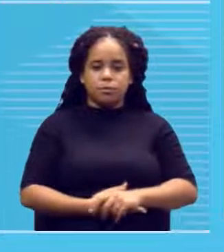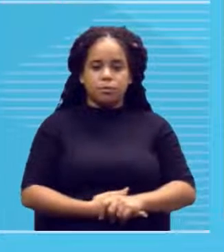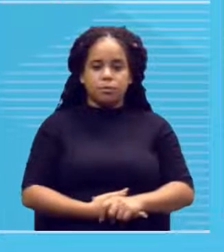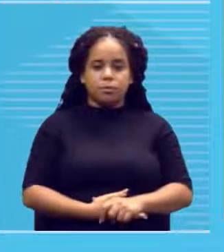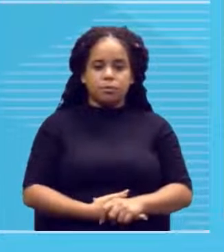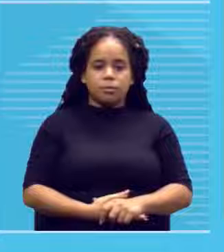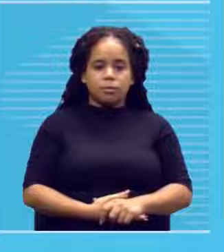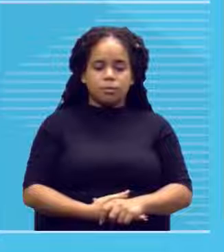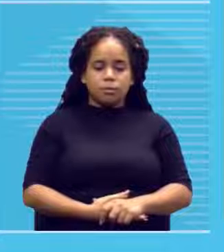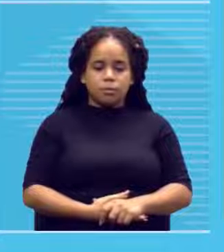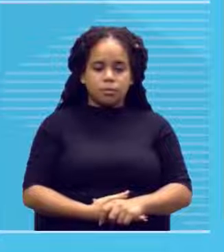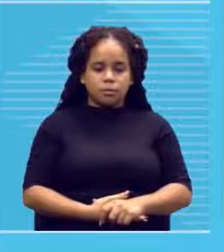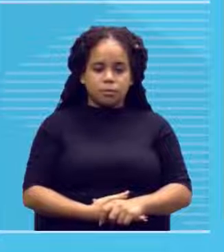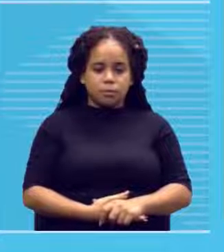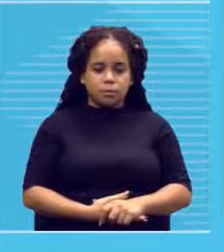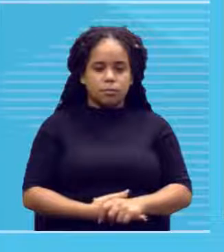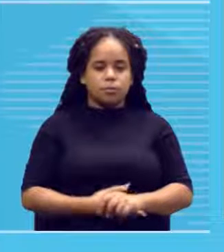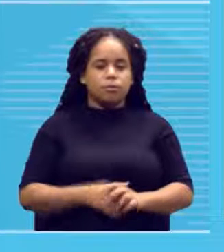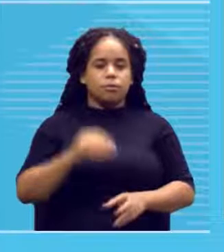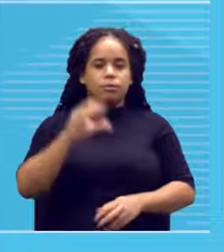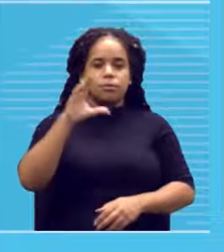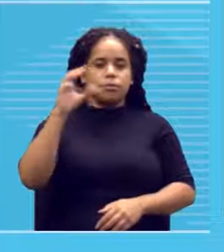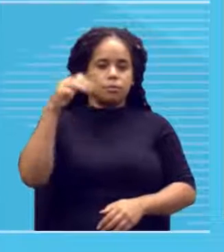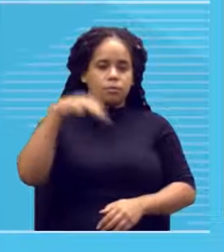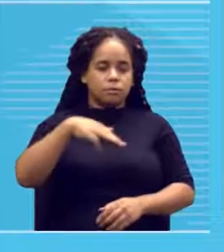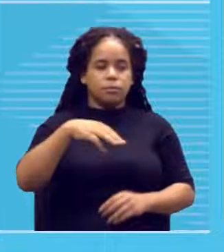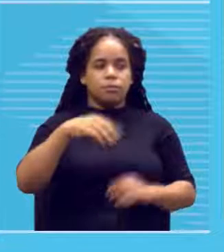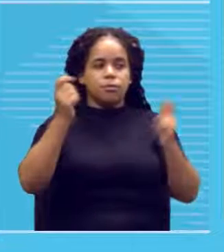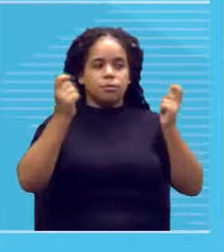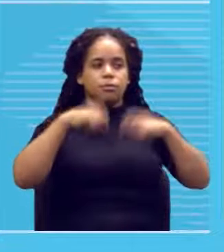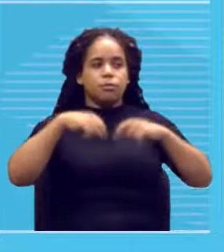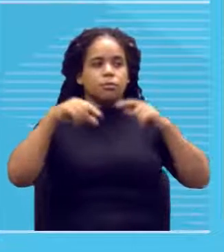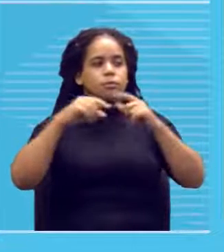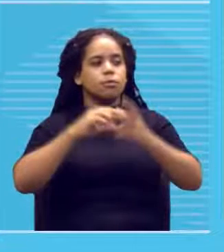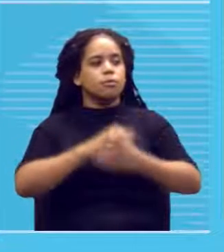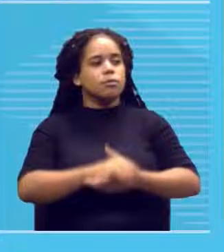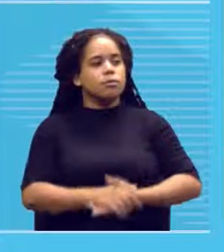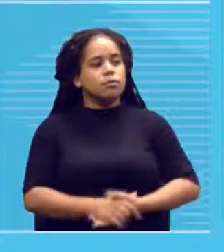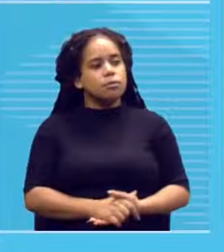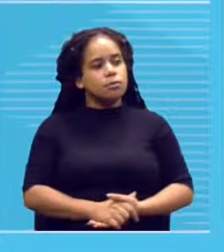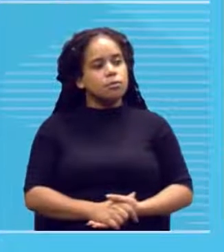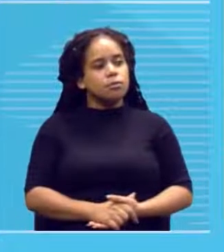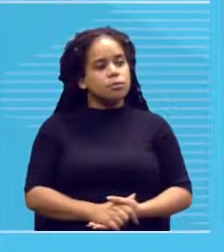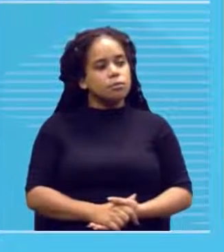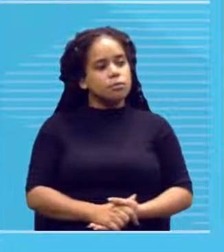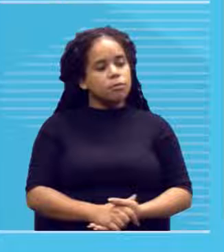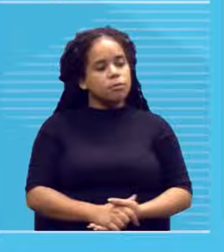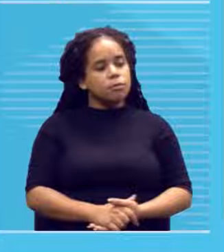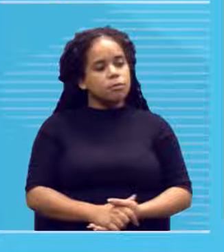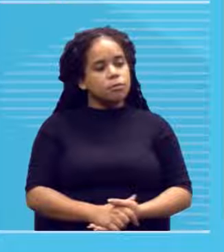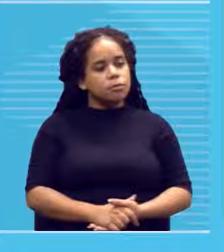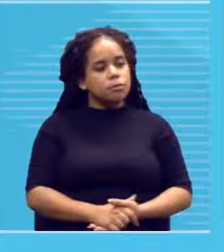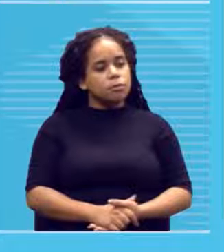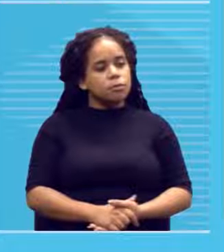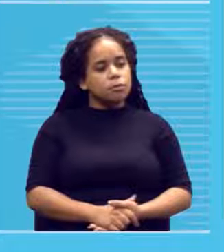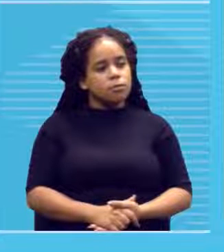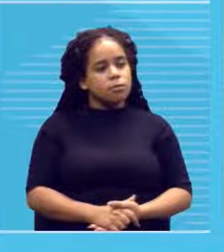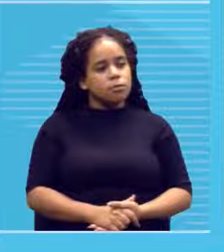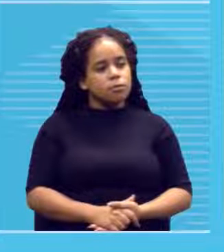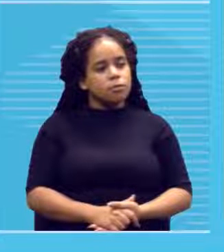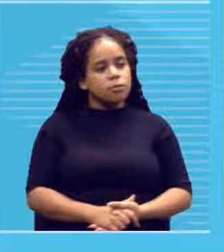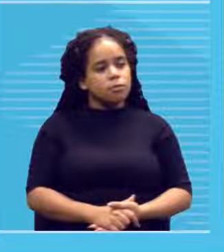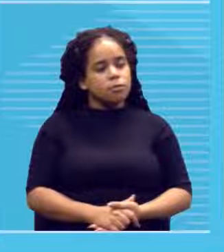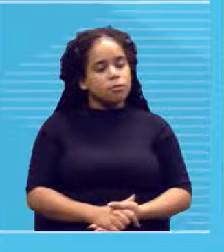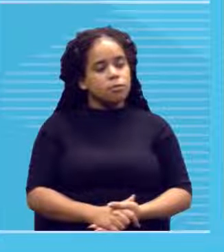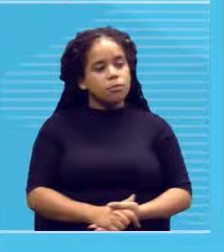centímetros quadrados ok ok tranquilo de boa na lagoa